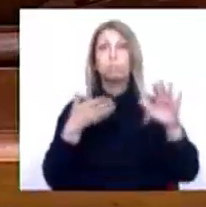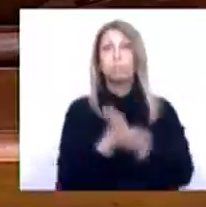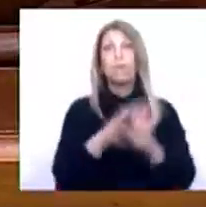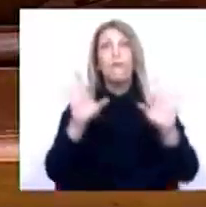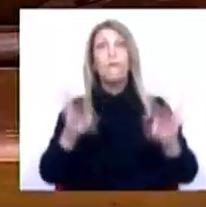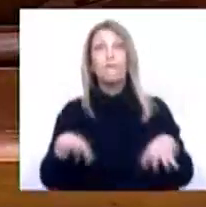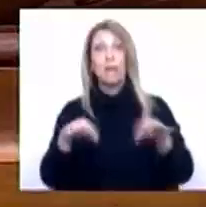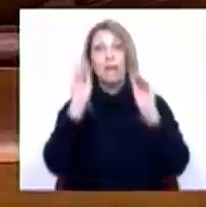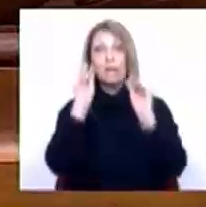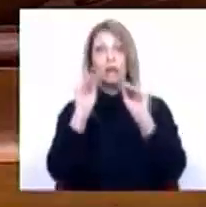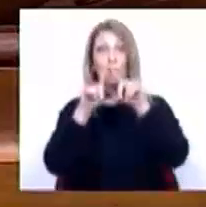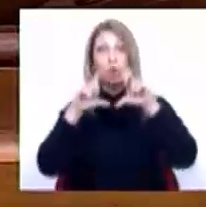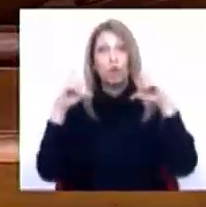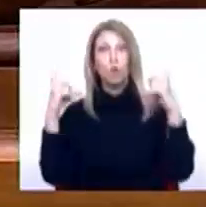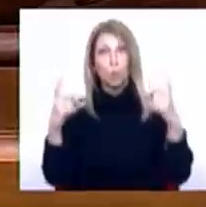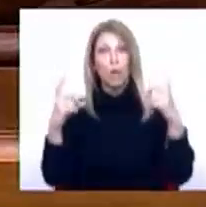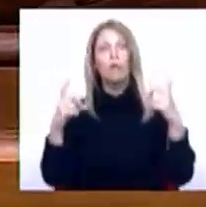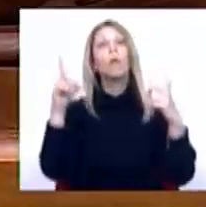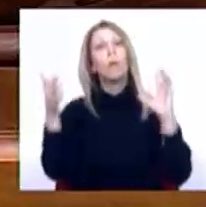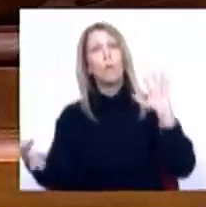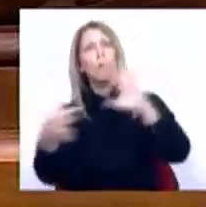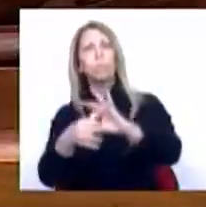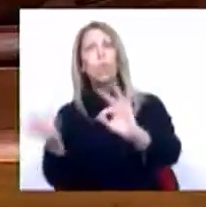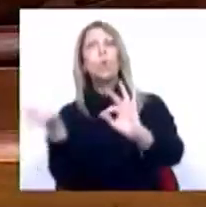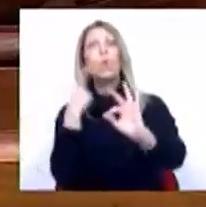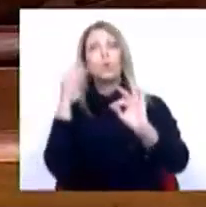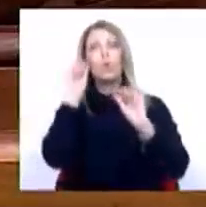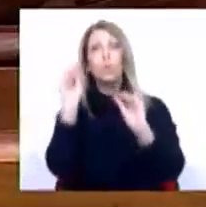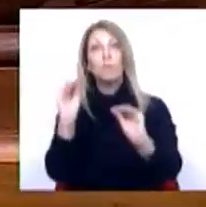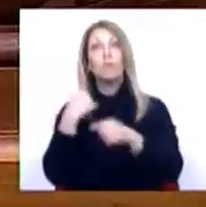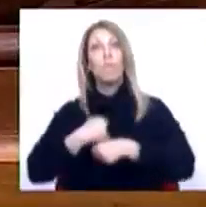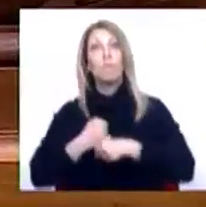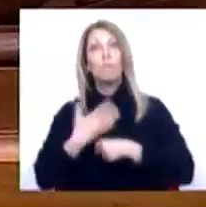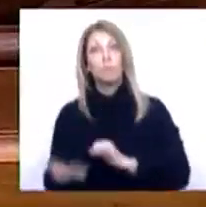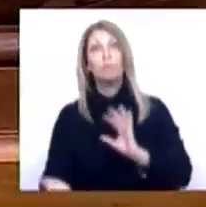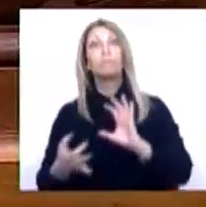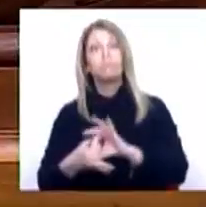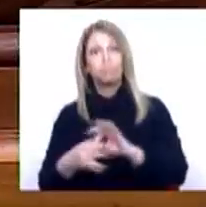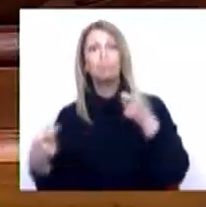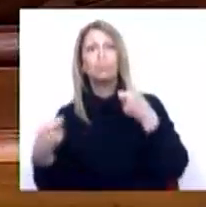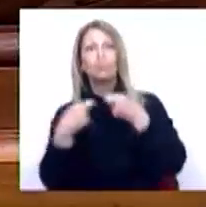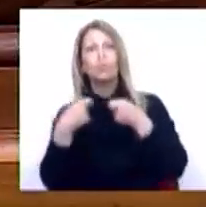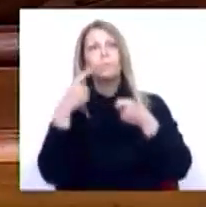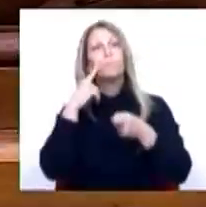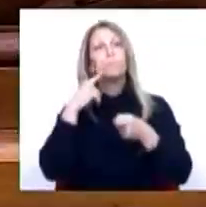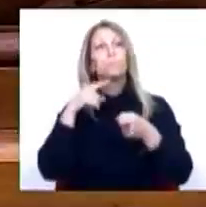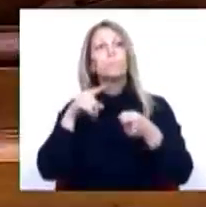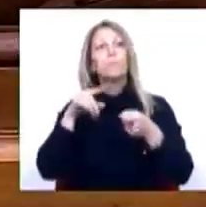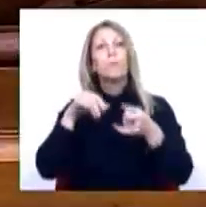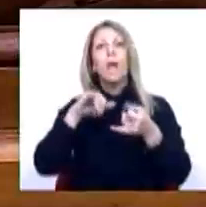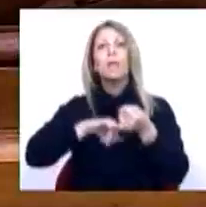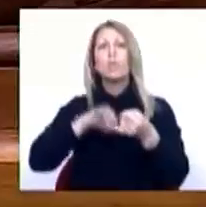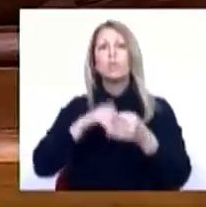coligar isto com uma revisão de todos os cursos de formação profissional, alinhando-os com os desígnios das associações setoriais,